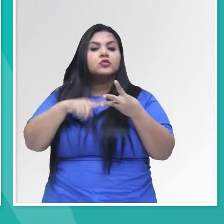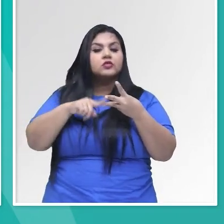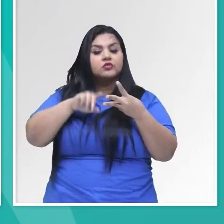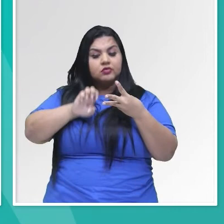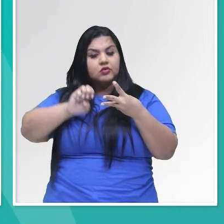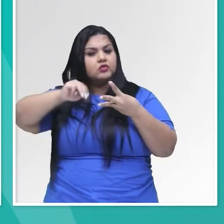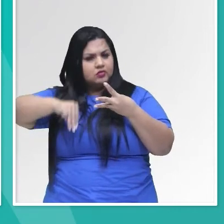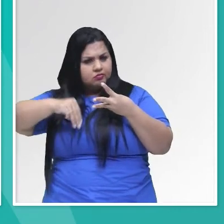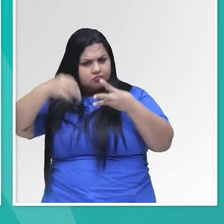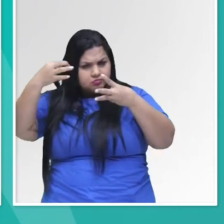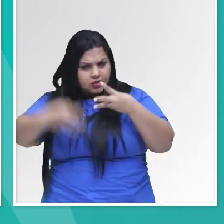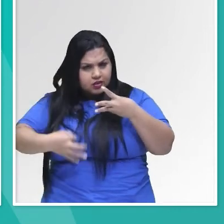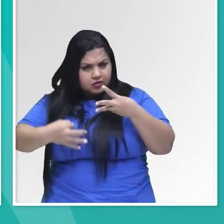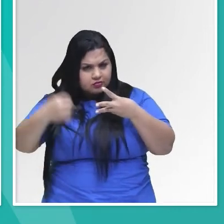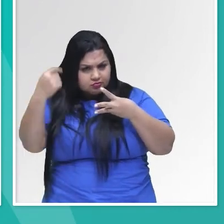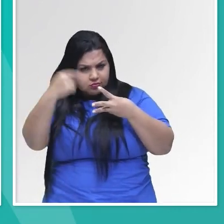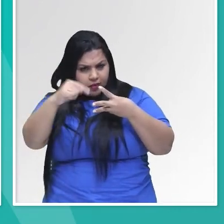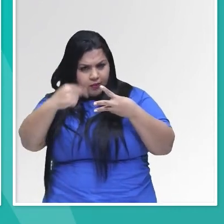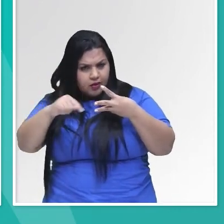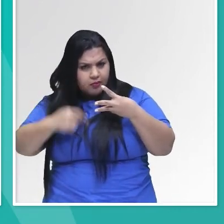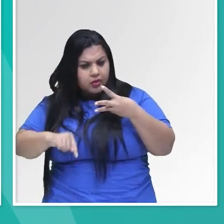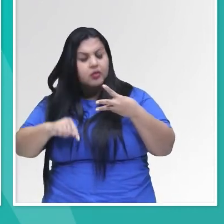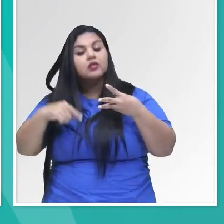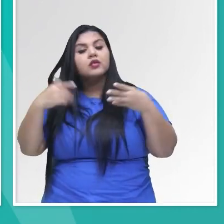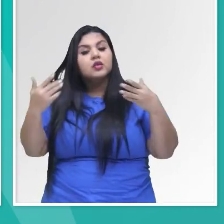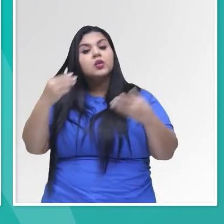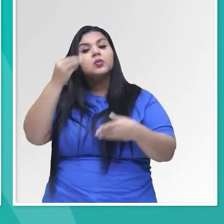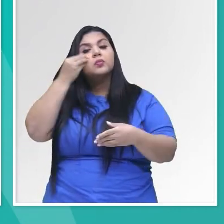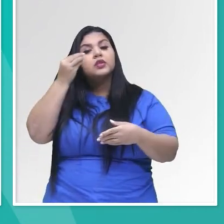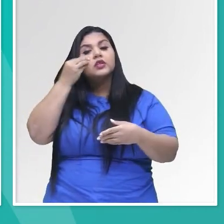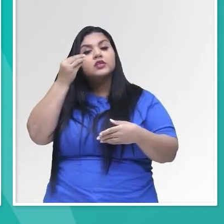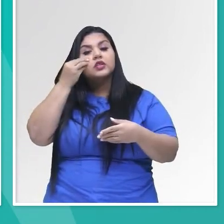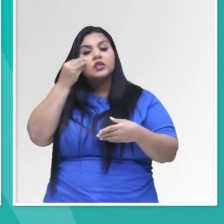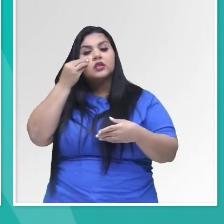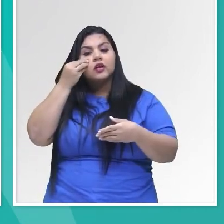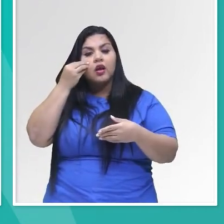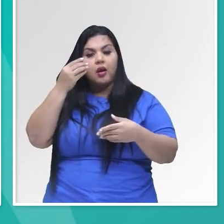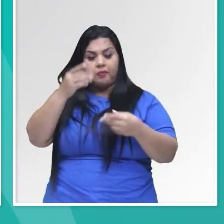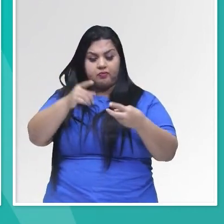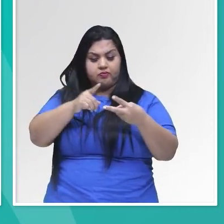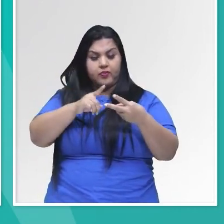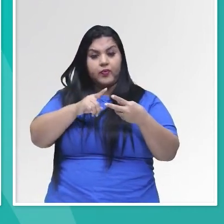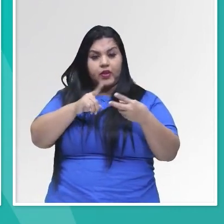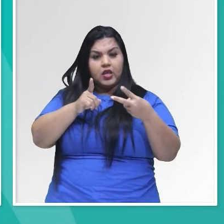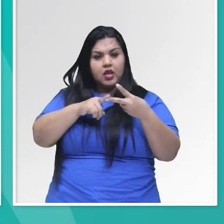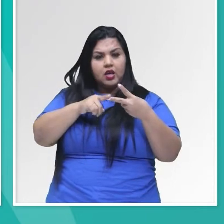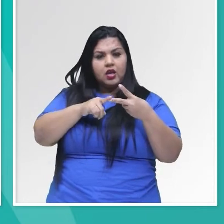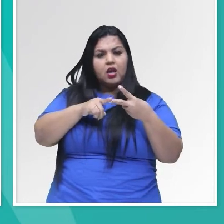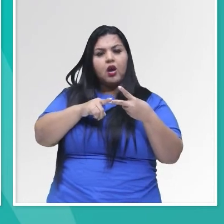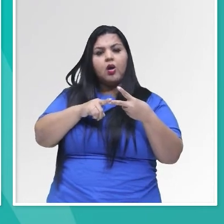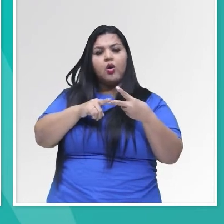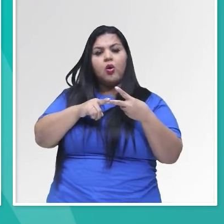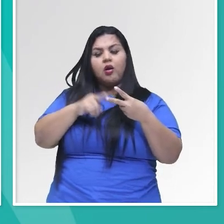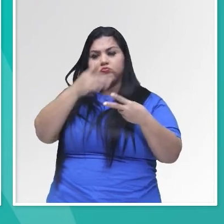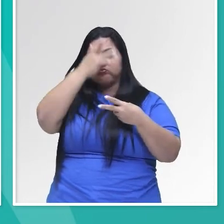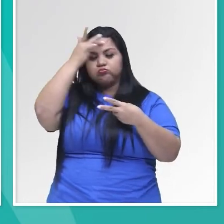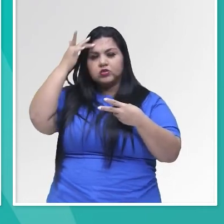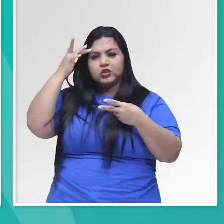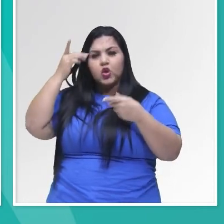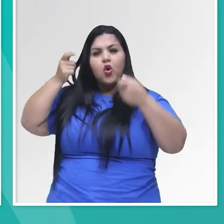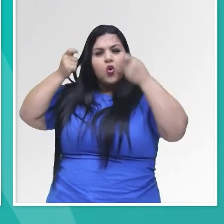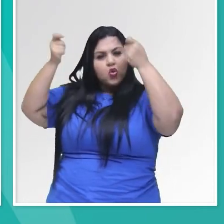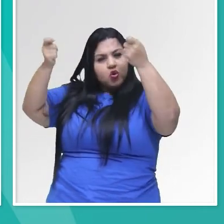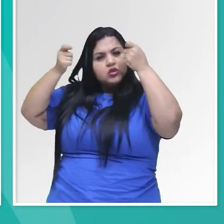em. Confere? De, com, em. Observa, o torcedor acredita em seu time. Olha o em, preposição. Por isso que ele é um verbo